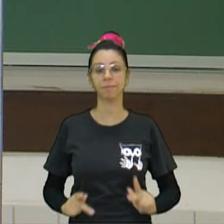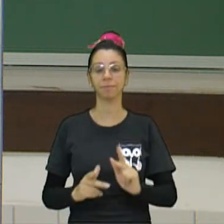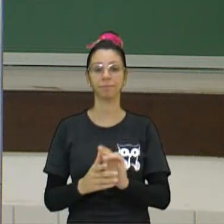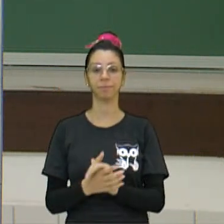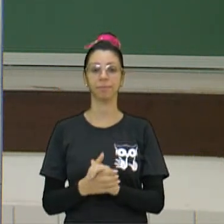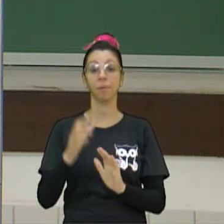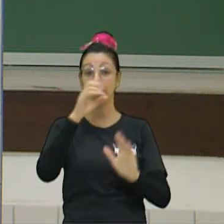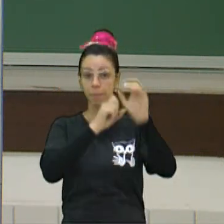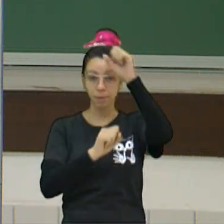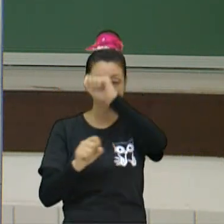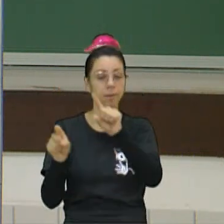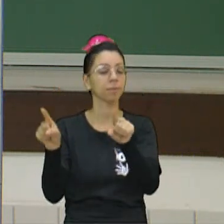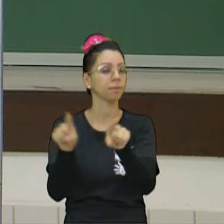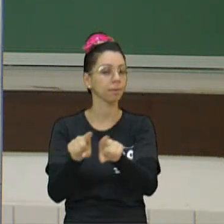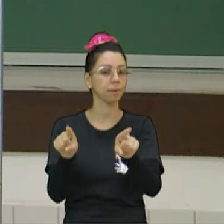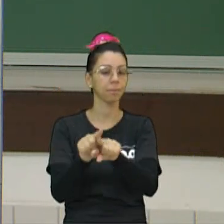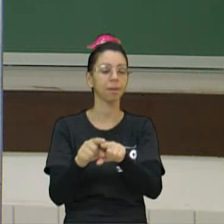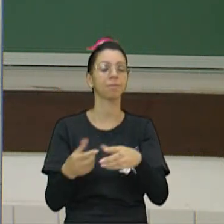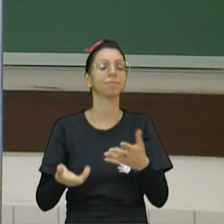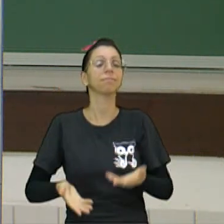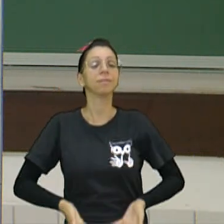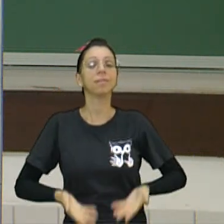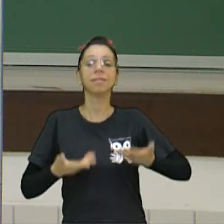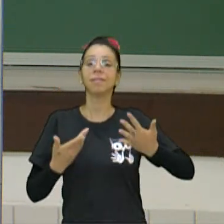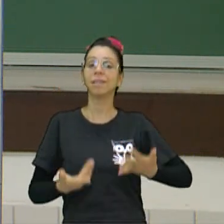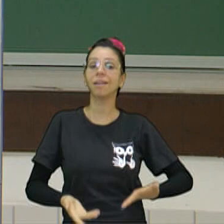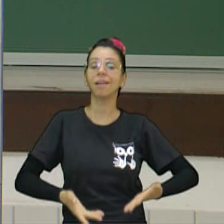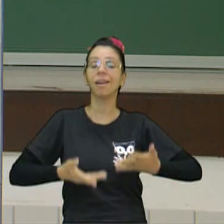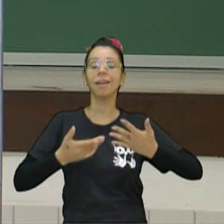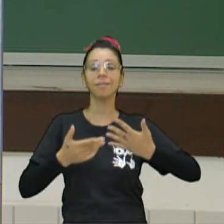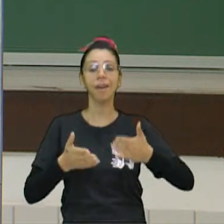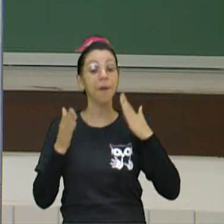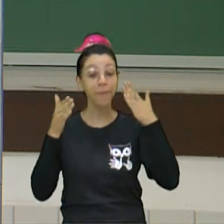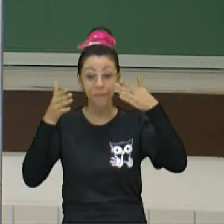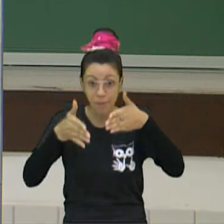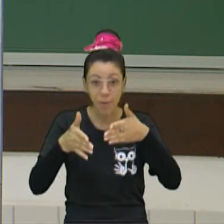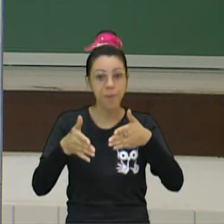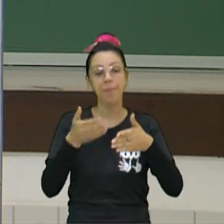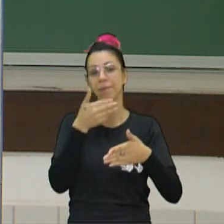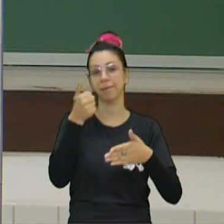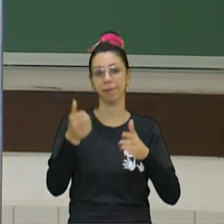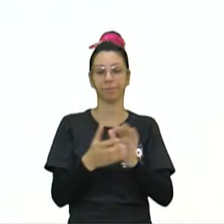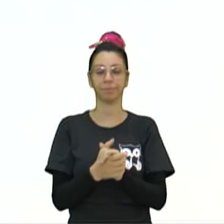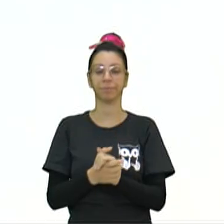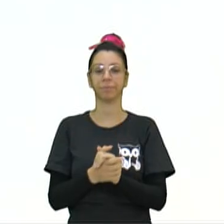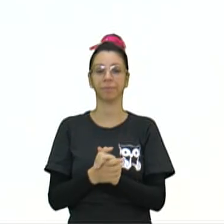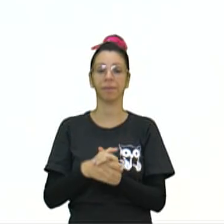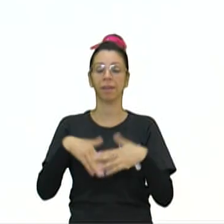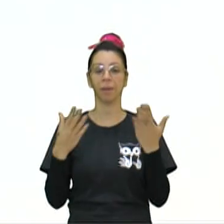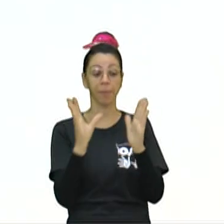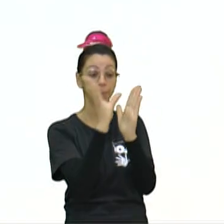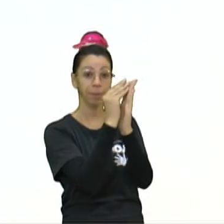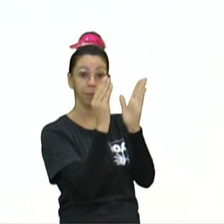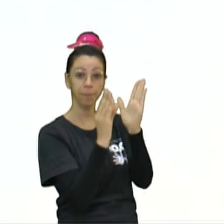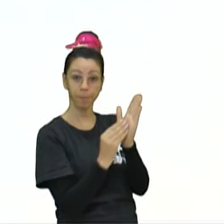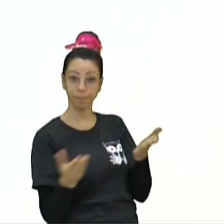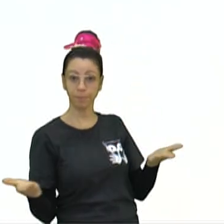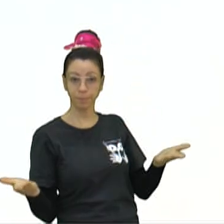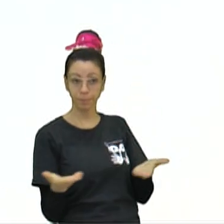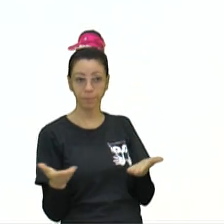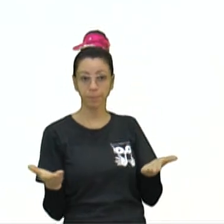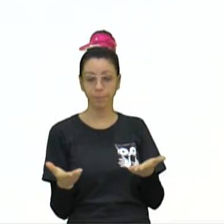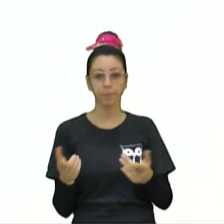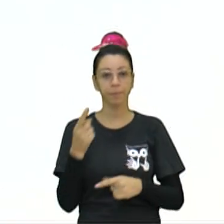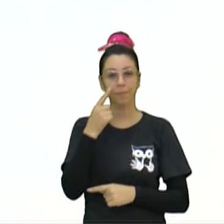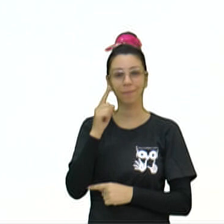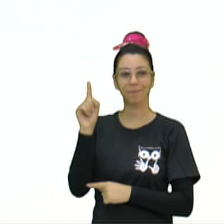o aprendizado, né? Então a gente fica mais relaxado, fica assimila melhor o conteúdo. Então o conteúdo de hoje bastante característico. Então nessas